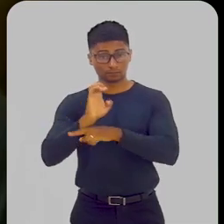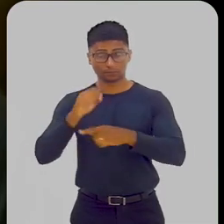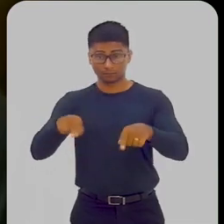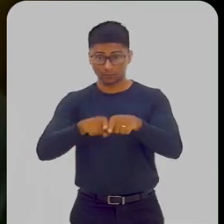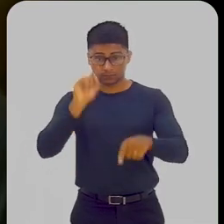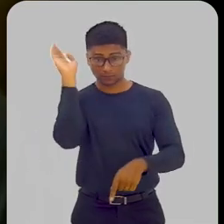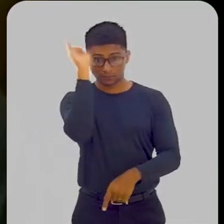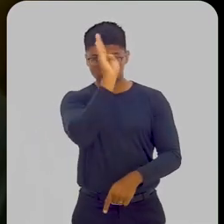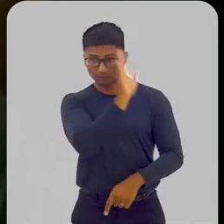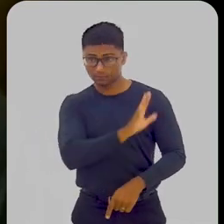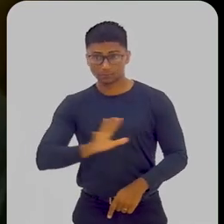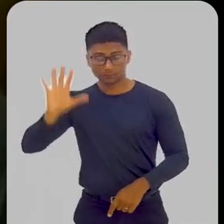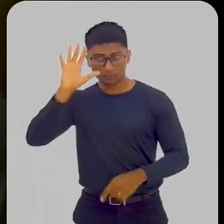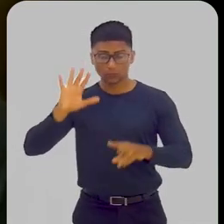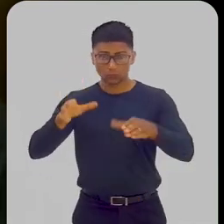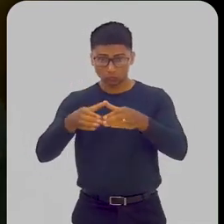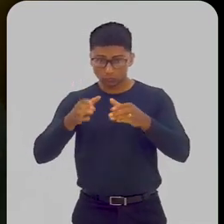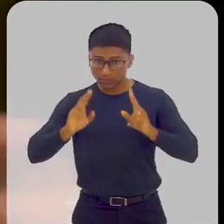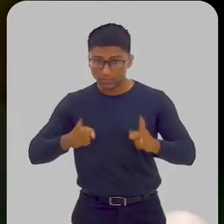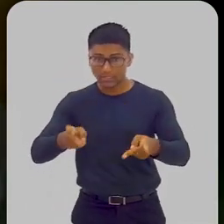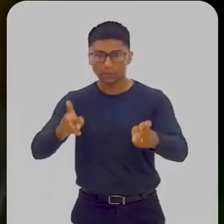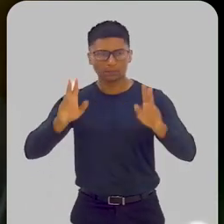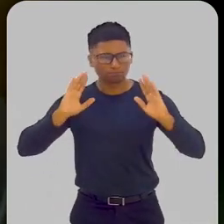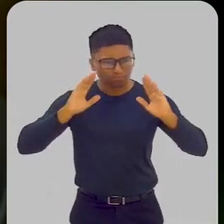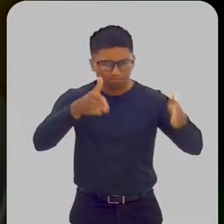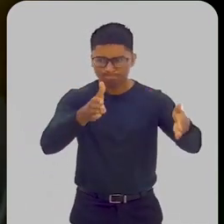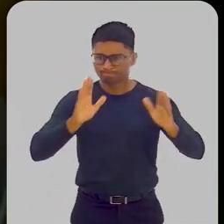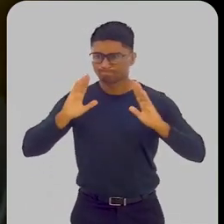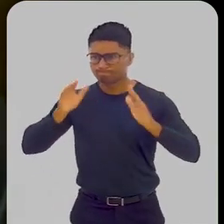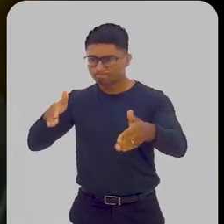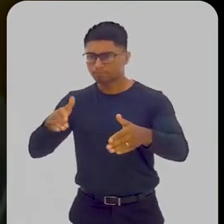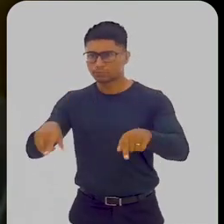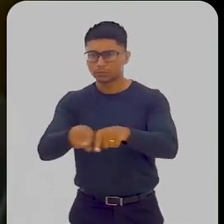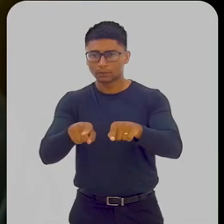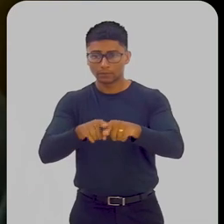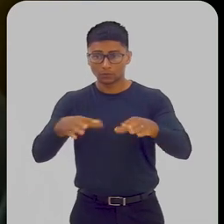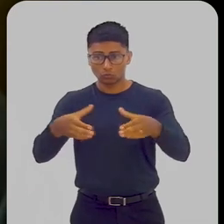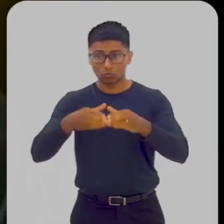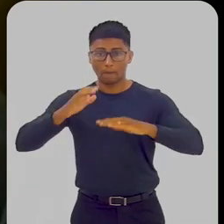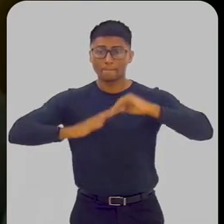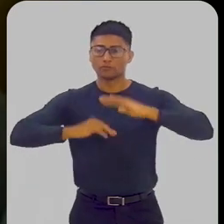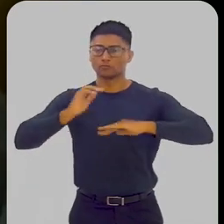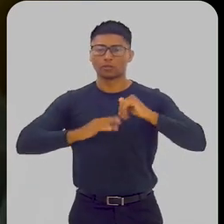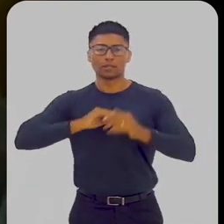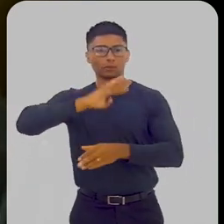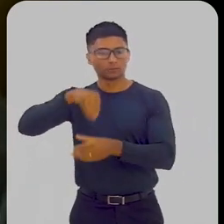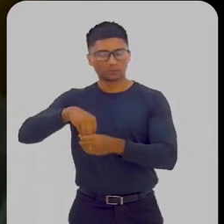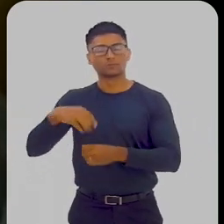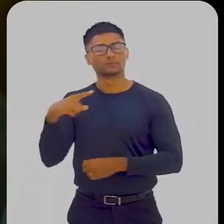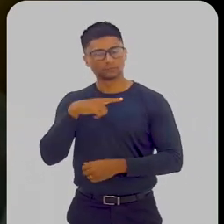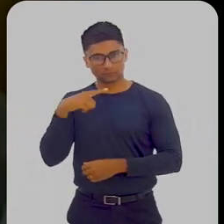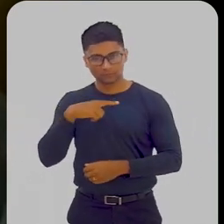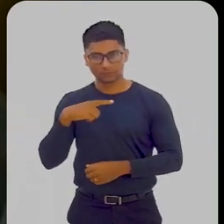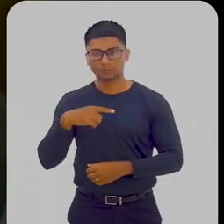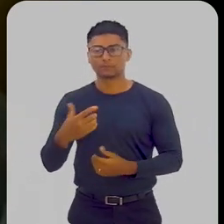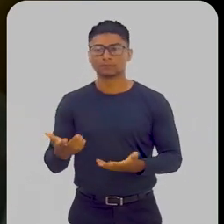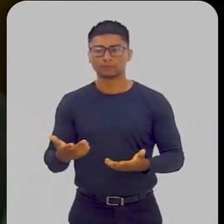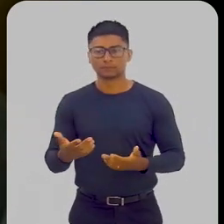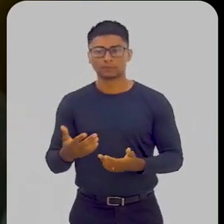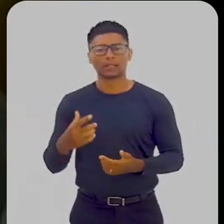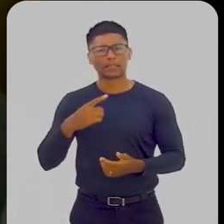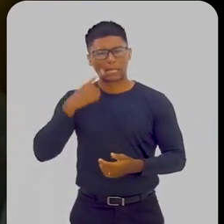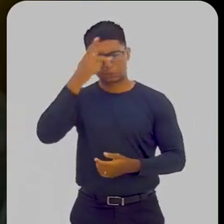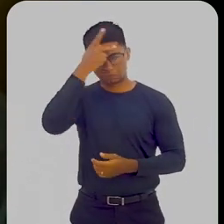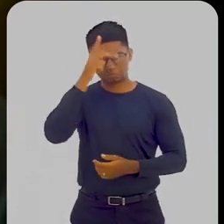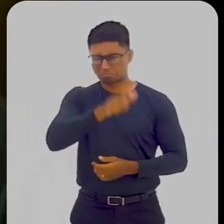Estado e o país em primeiro lugar. O clube tem essa tradição. Né? Pelo conjunto de profissionais que integram o seu quadro associativo. Como